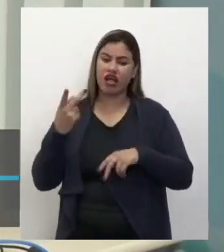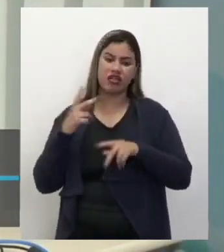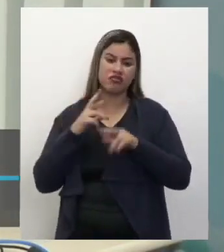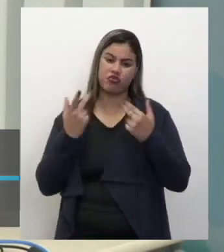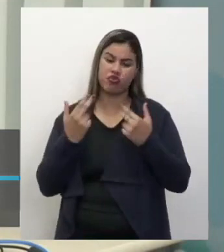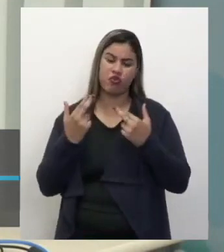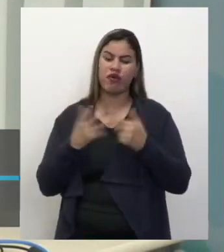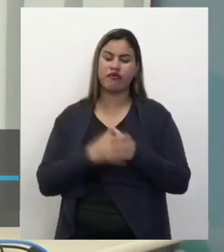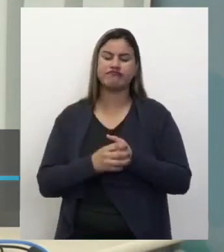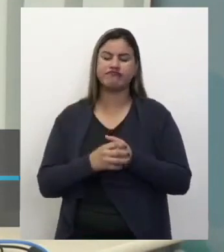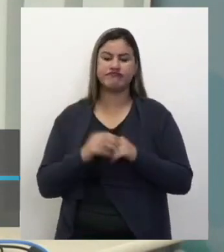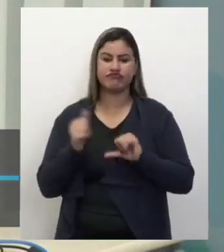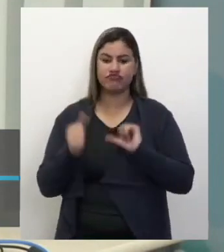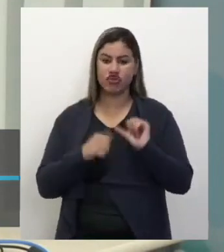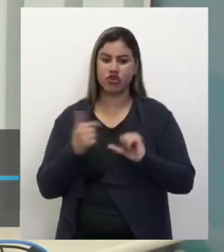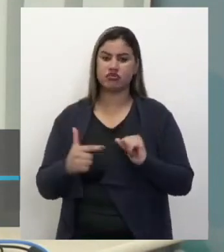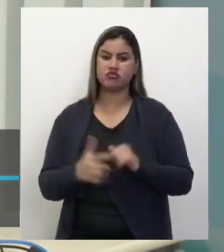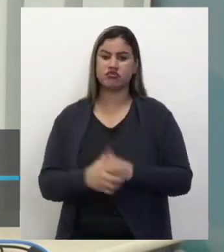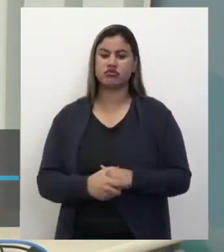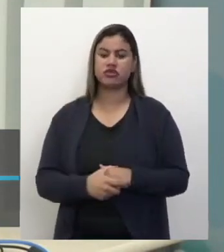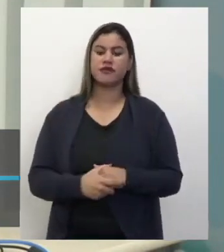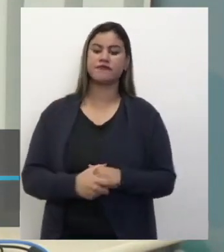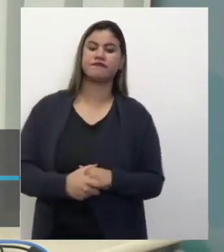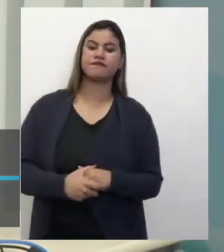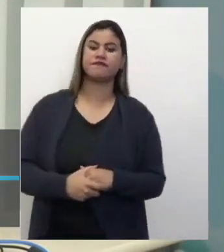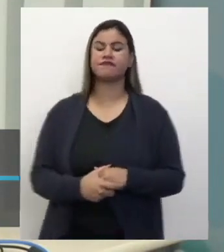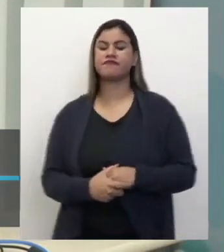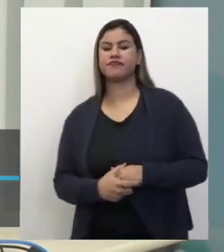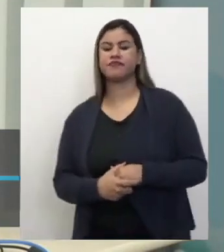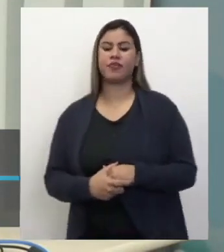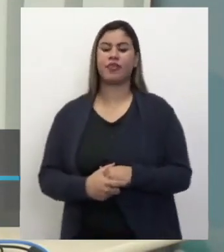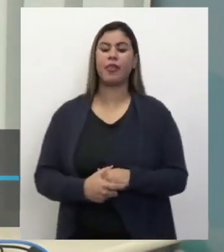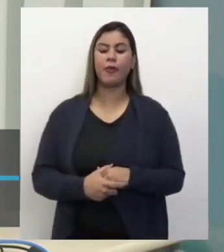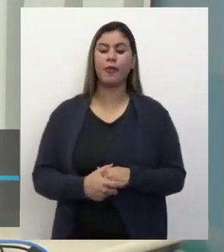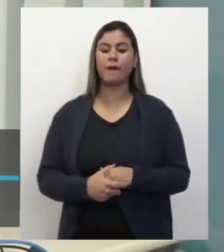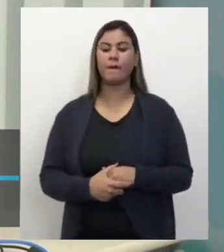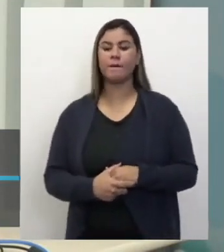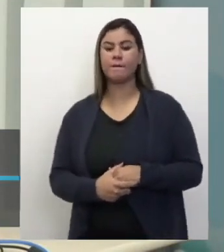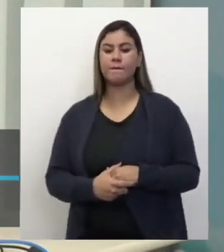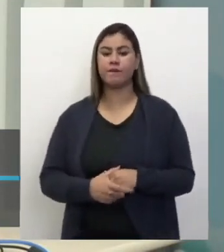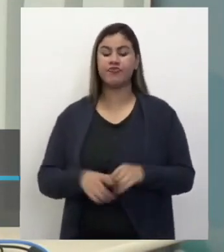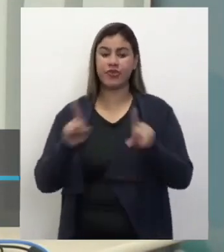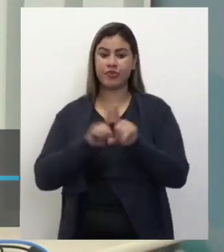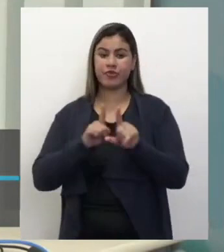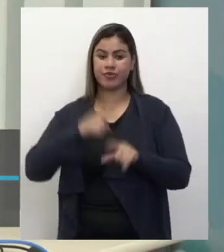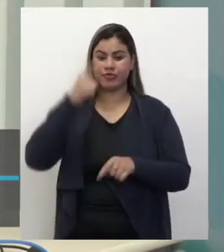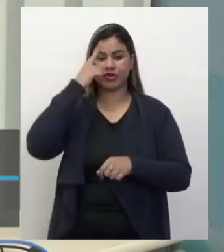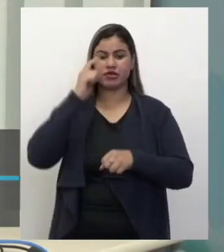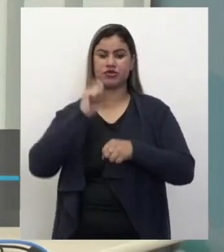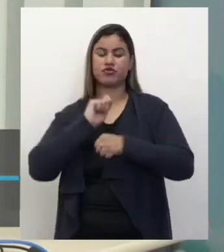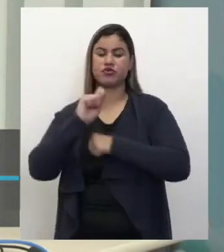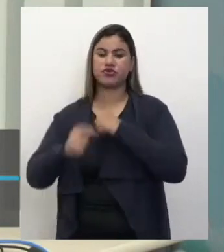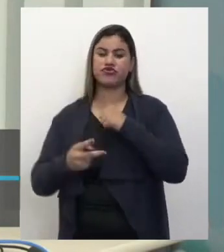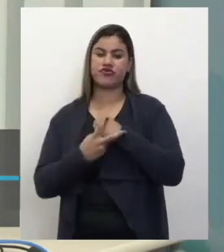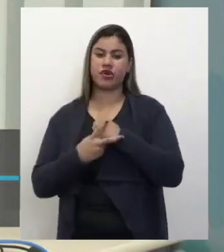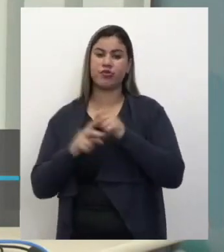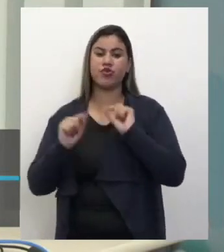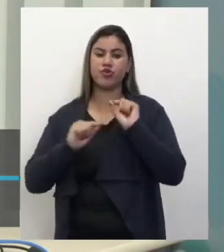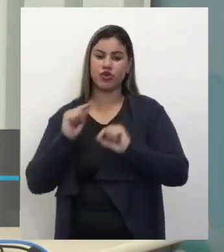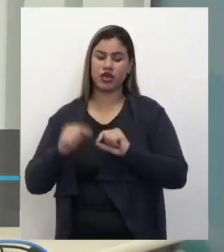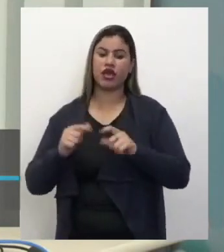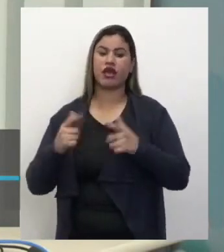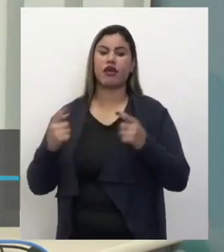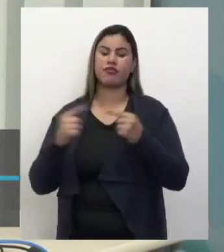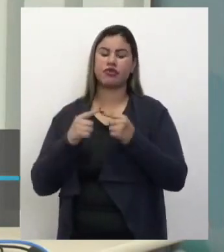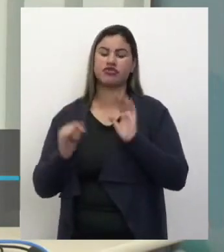palavra invariável. E também nesse contexto dos advérbios, para lembrar aí, nós temos alguns tipos de advérbios, né? O advérbio que indica